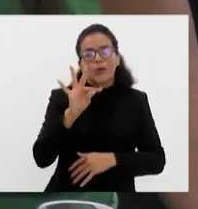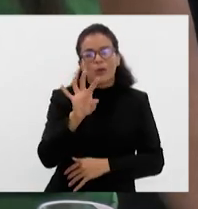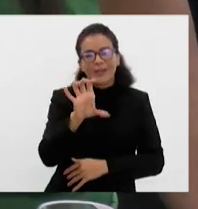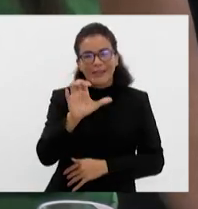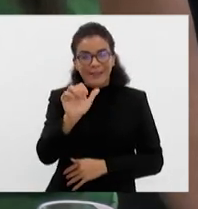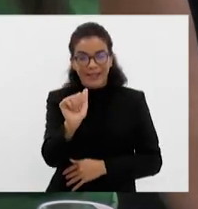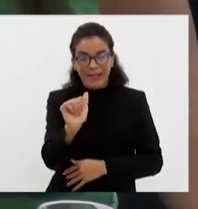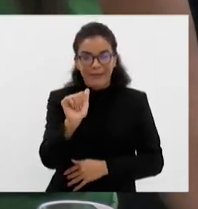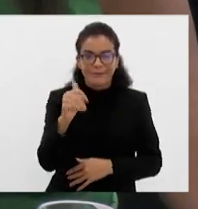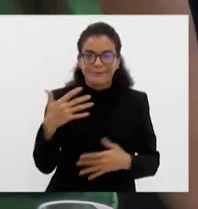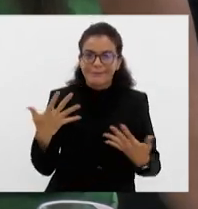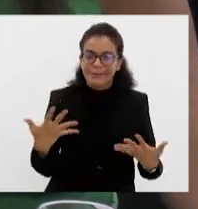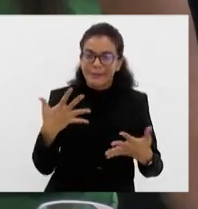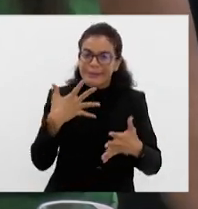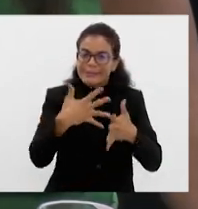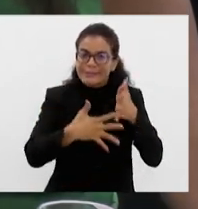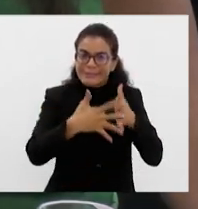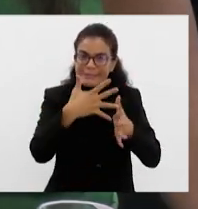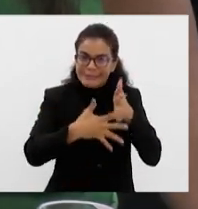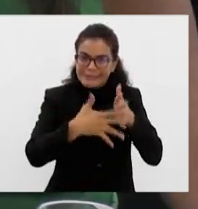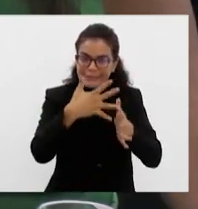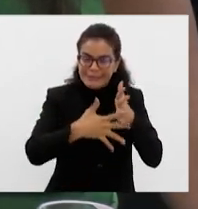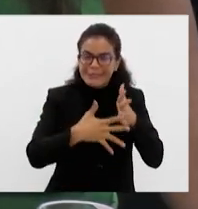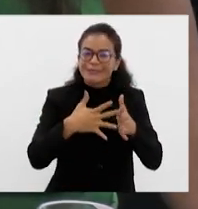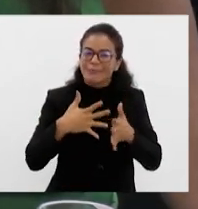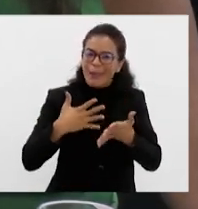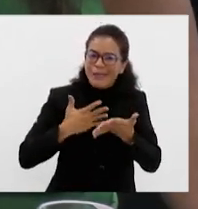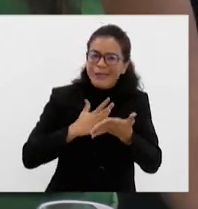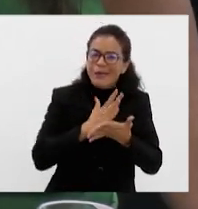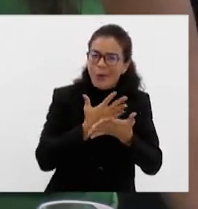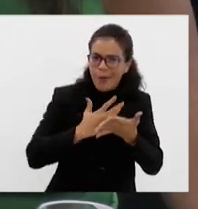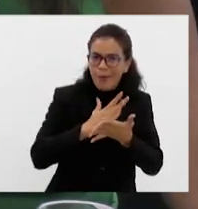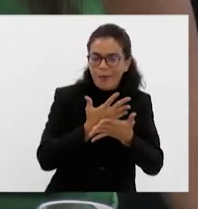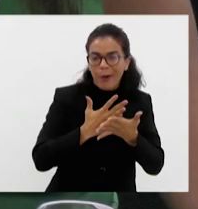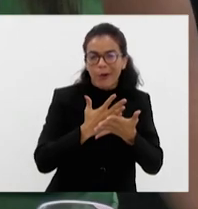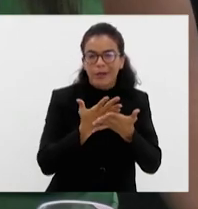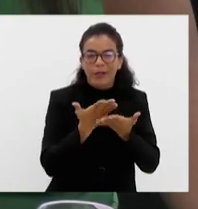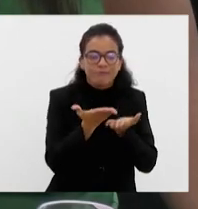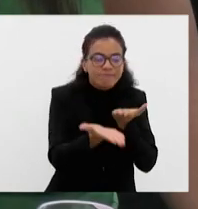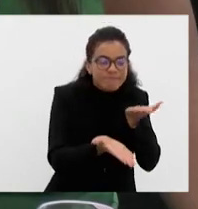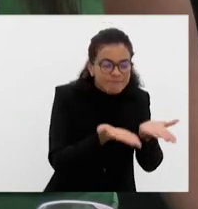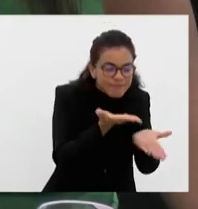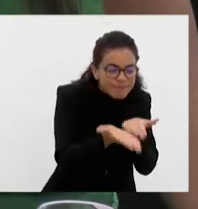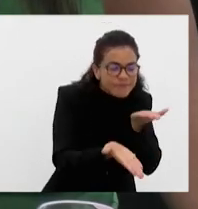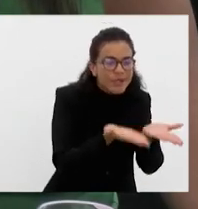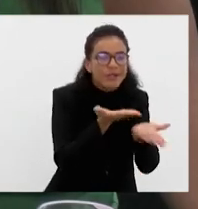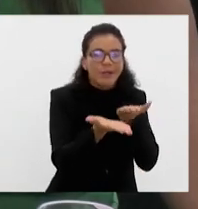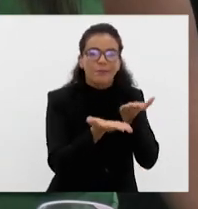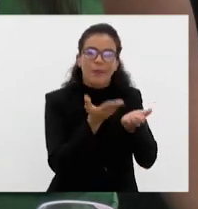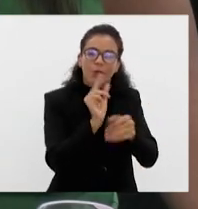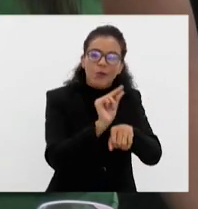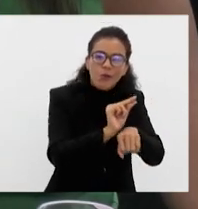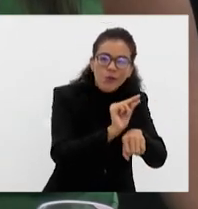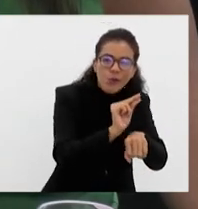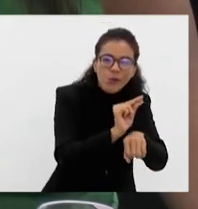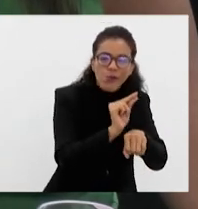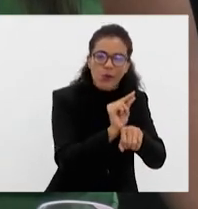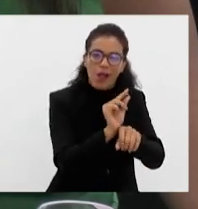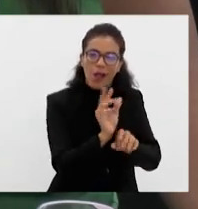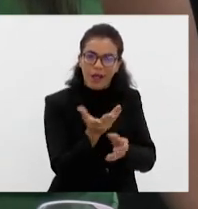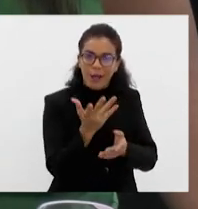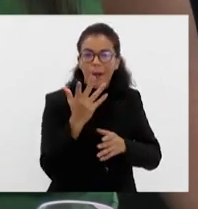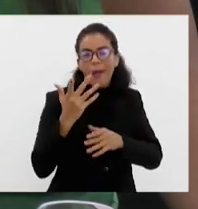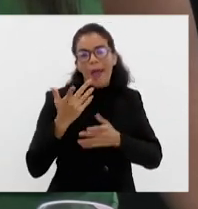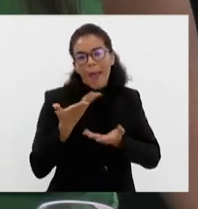incômoda. E, por si só, já é uma situação incômoda, né? Então, o preparo, o atendimento, o cuidado, a preparação desses